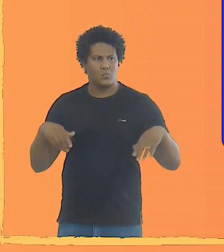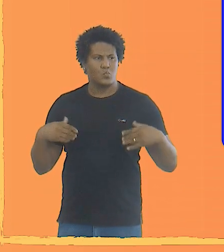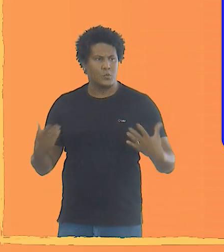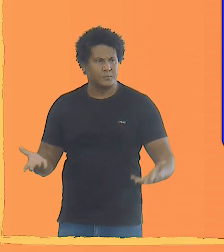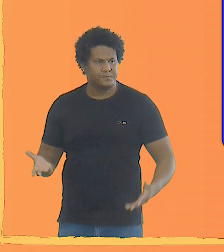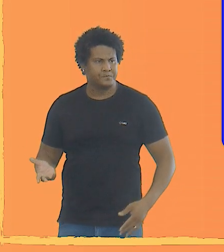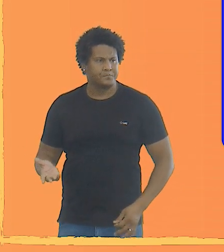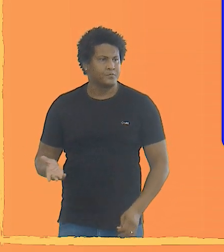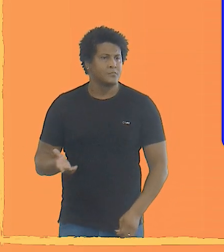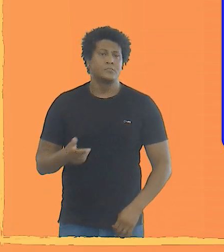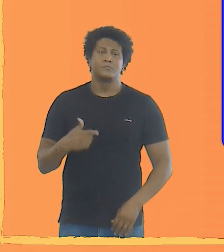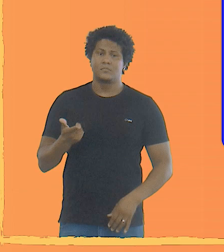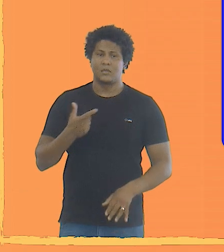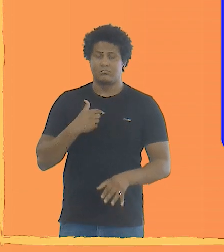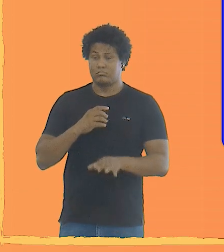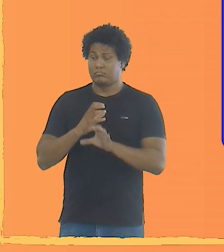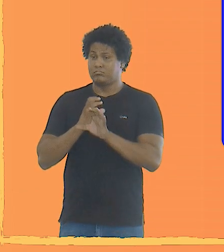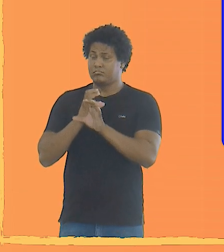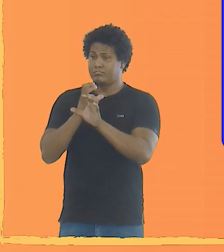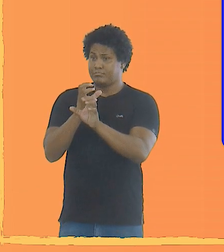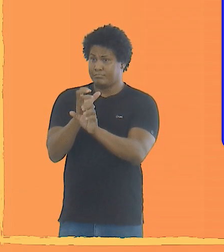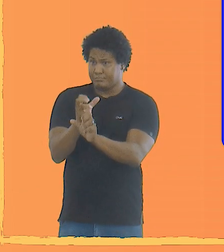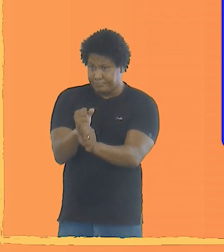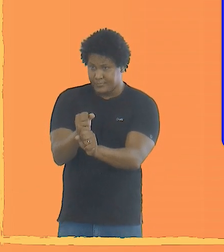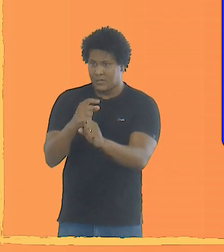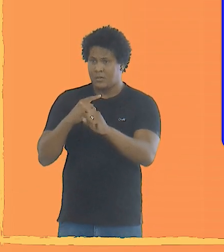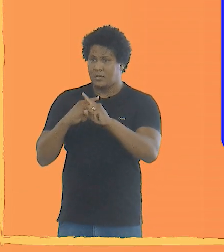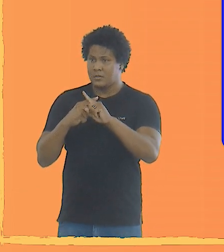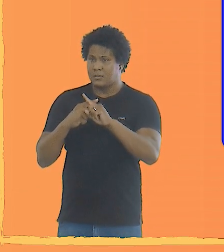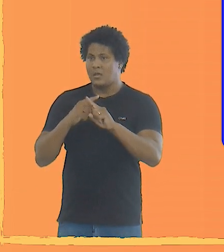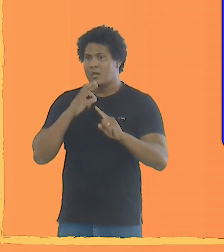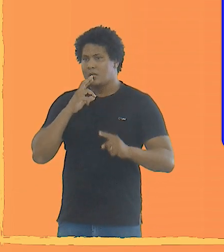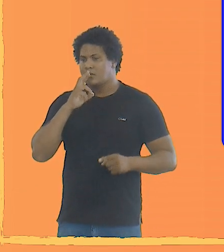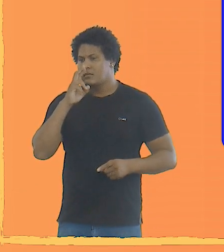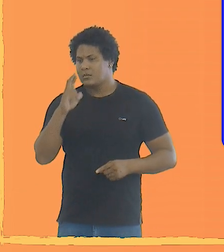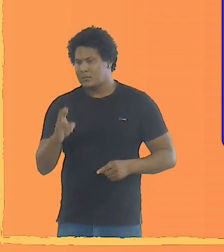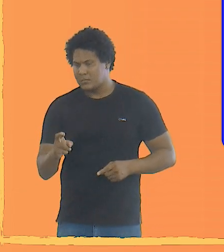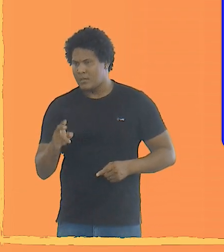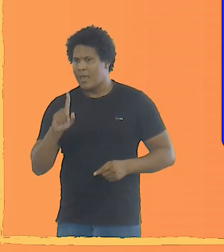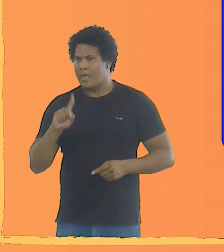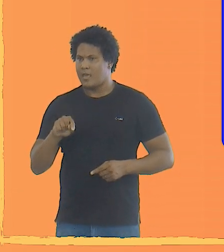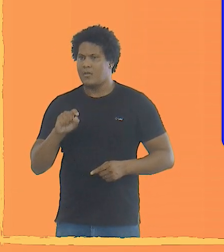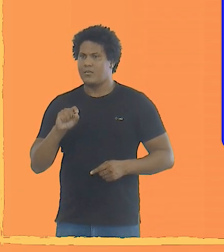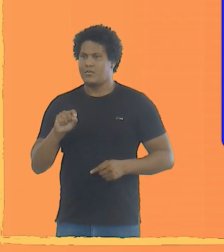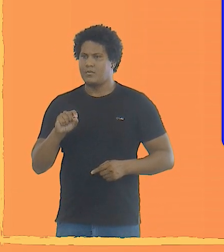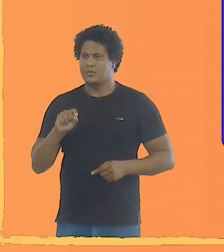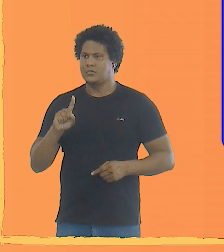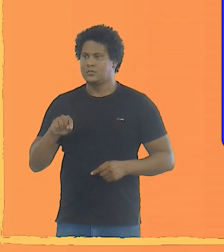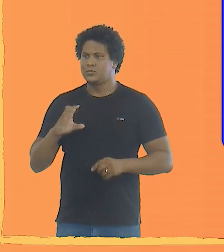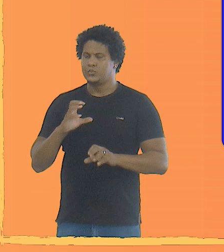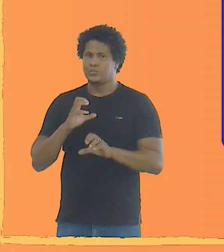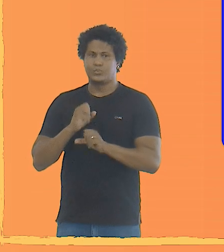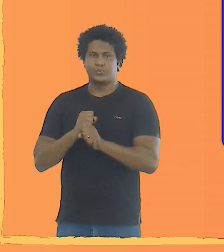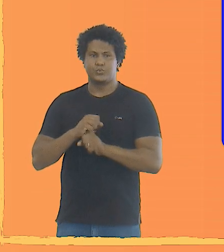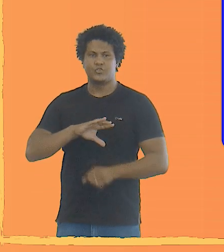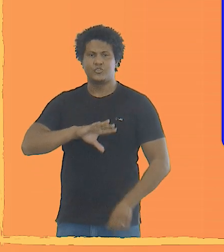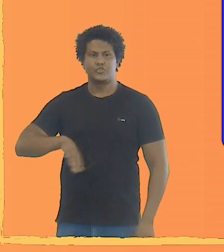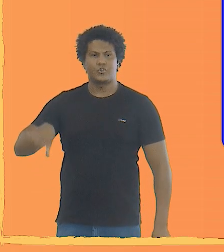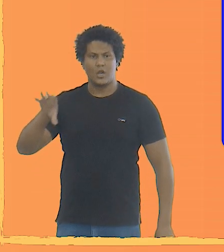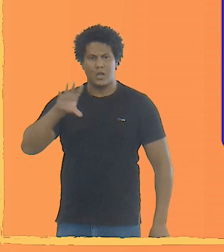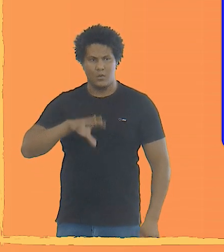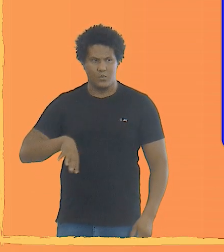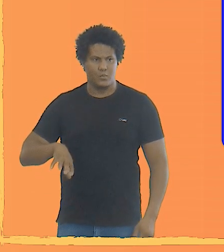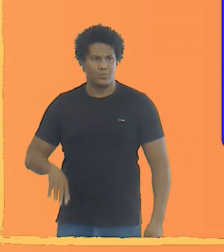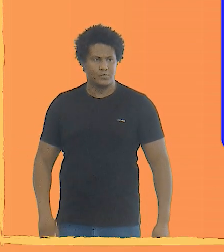gente multiplica os resultados. E aí o produto dos resultados vai indicar para a gente o total de possibilidades. Tudo